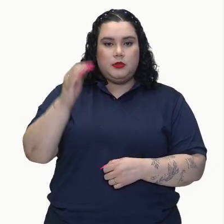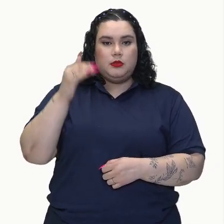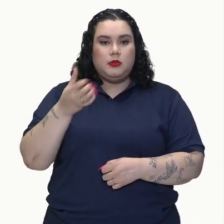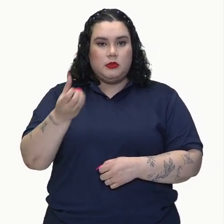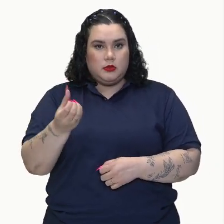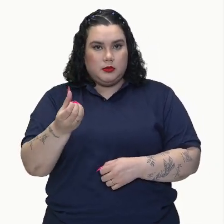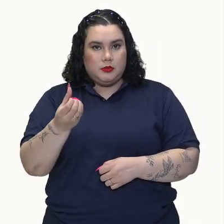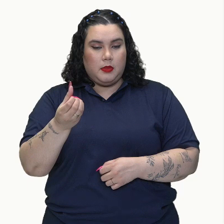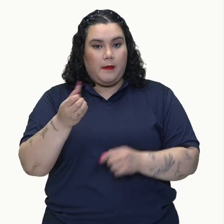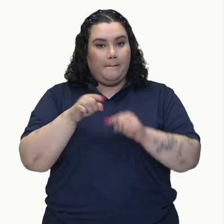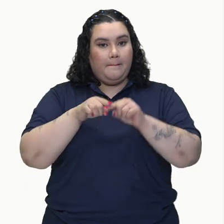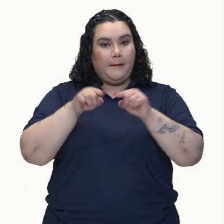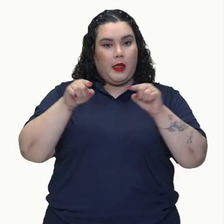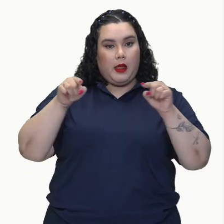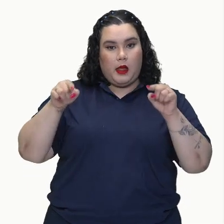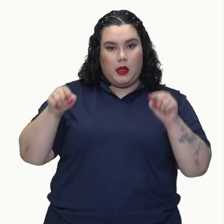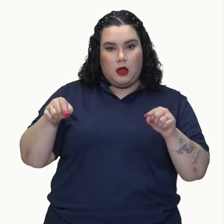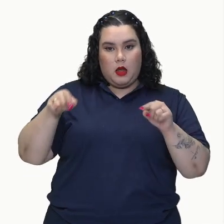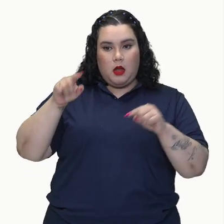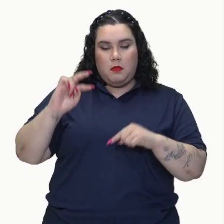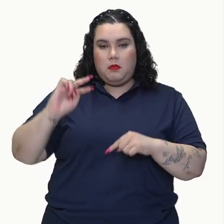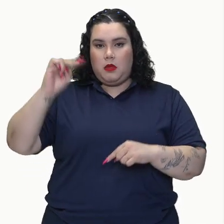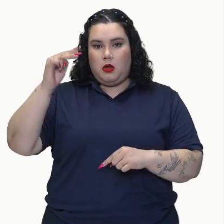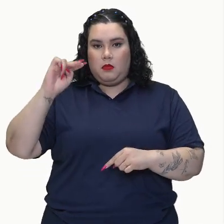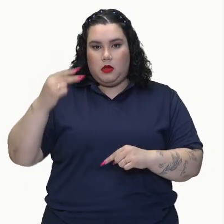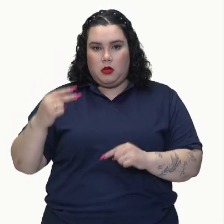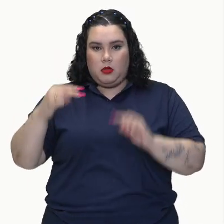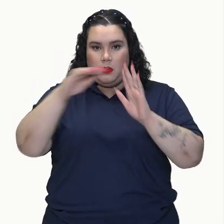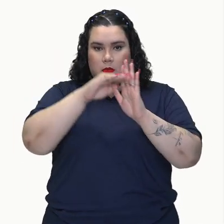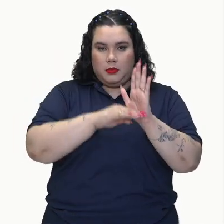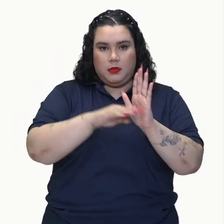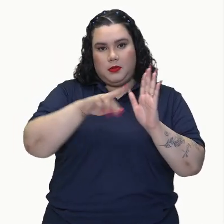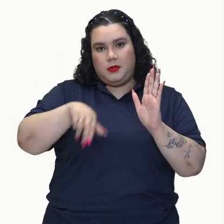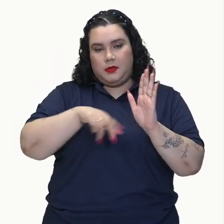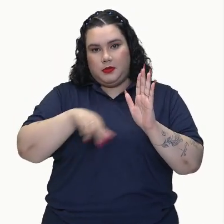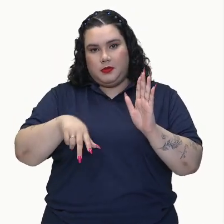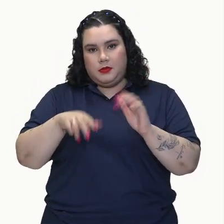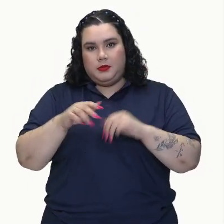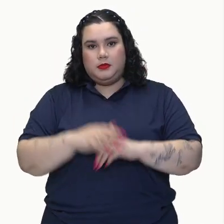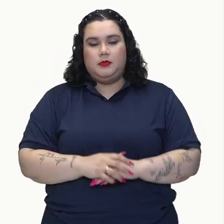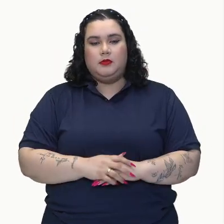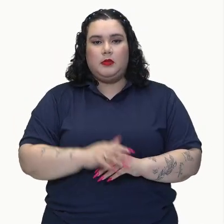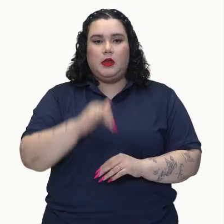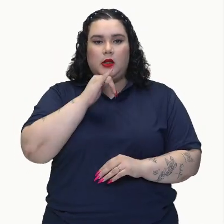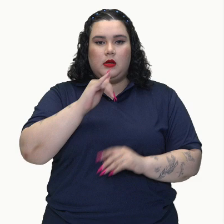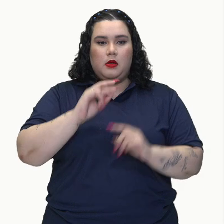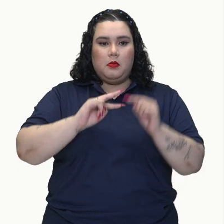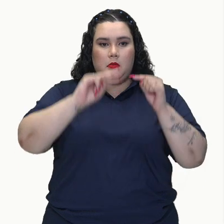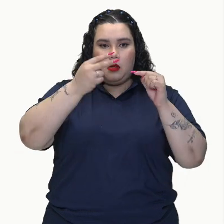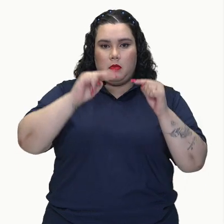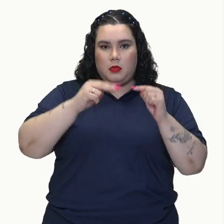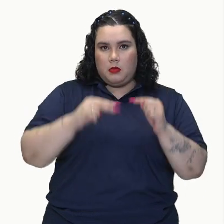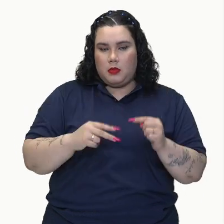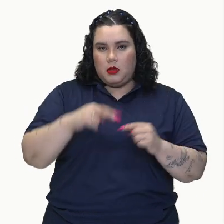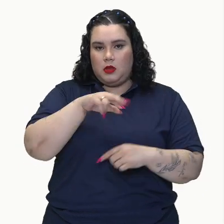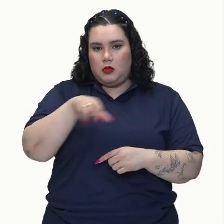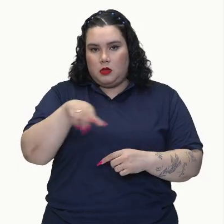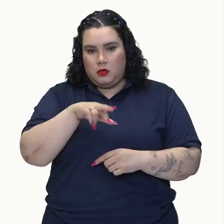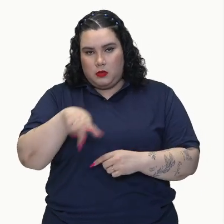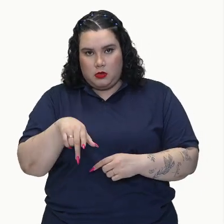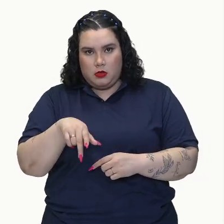6. Só que os quadrados perfeitos, eles não seguem essa ordem. Tipo, de aumentando de 1 em 1, né?